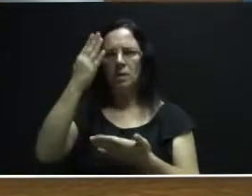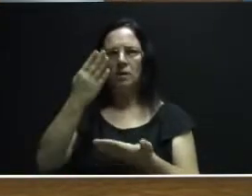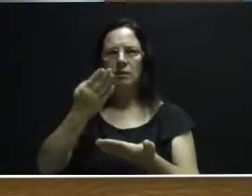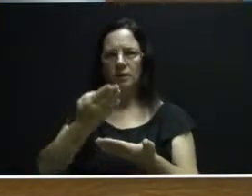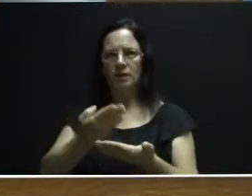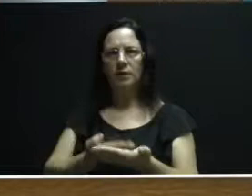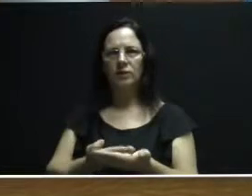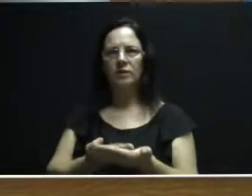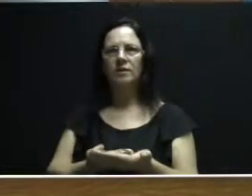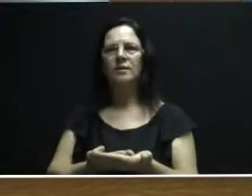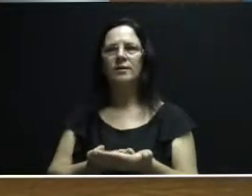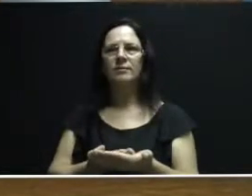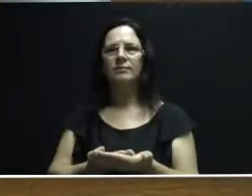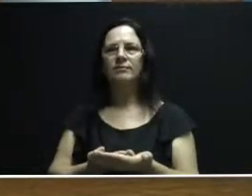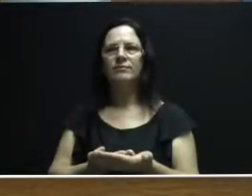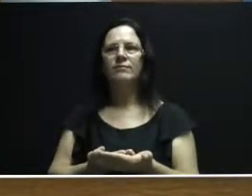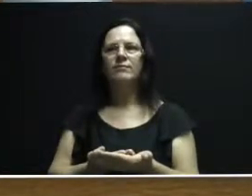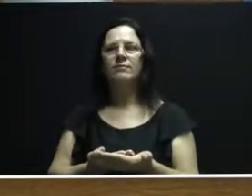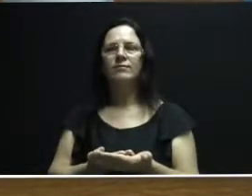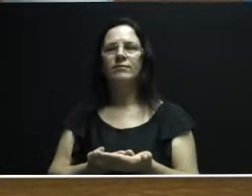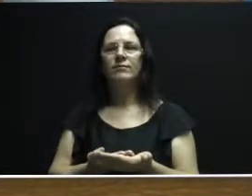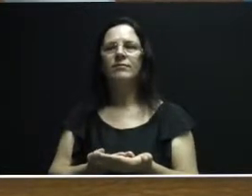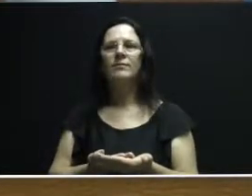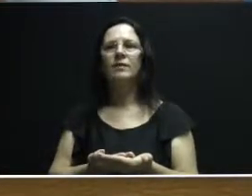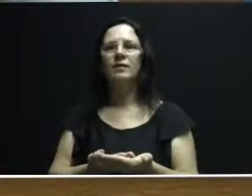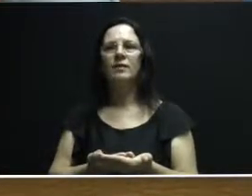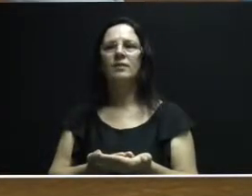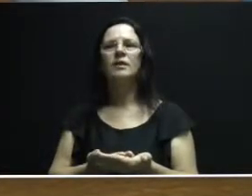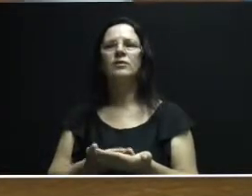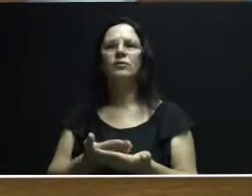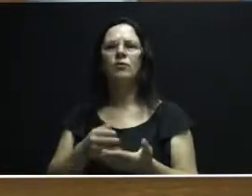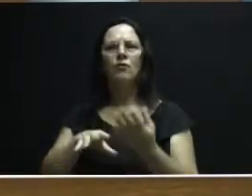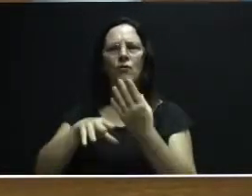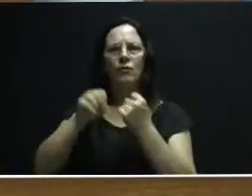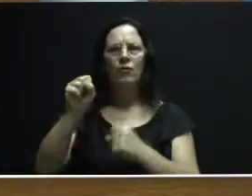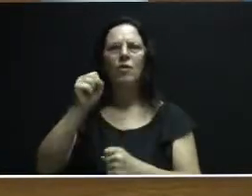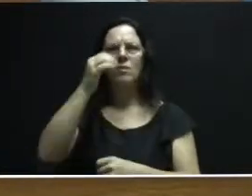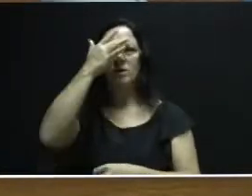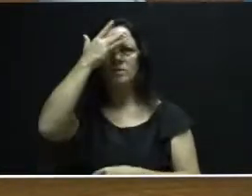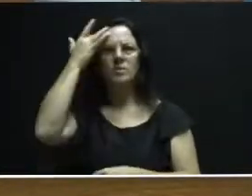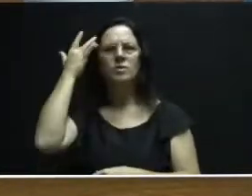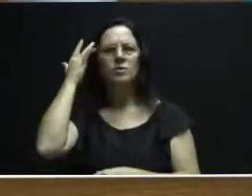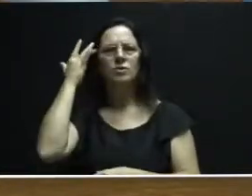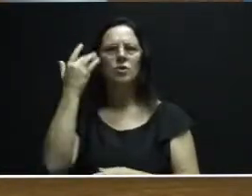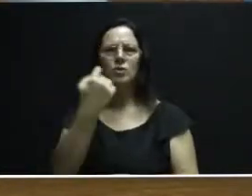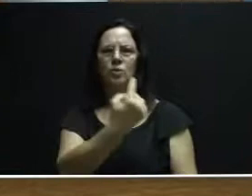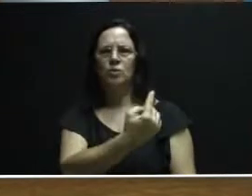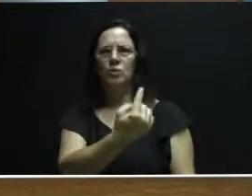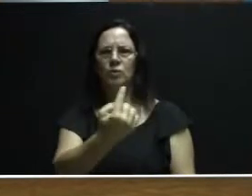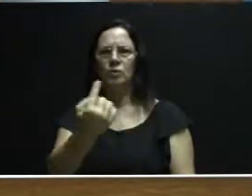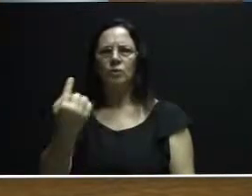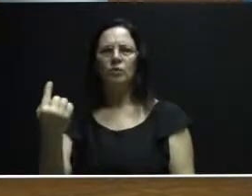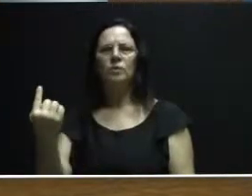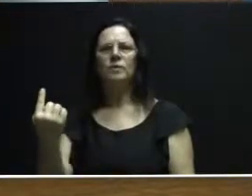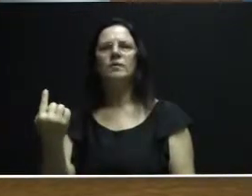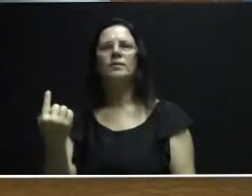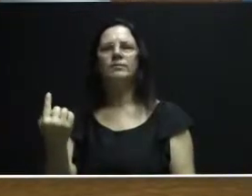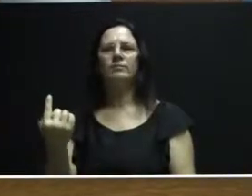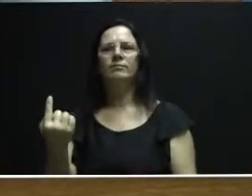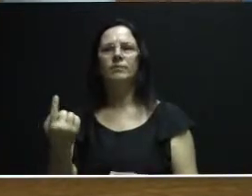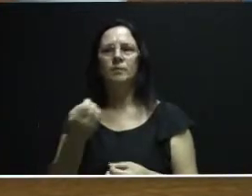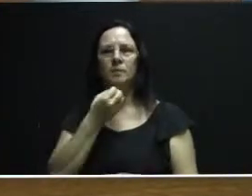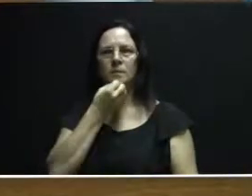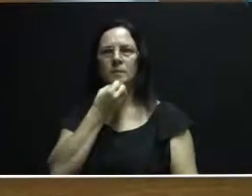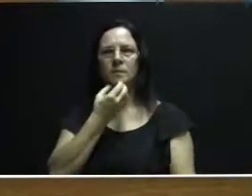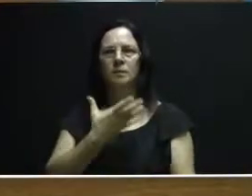muito, e essa pessoa, ele acredita. Ele forma pessoas como todas as outras pessoas aqui, como os educadores, e eu queria,